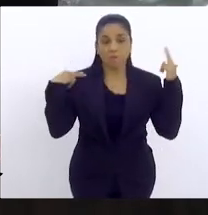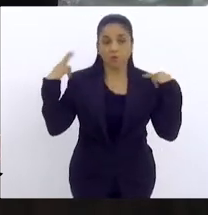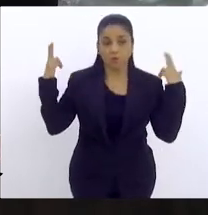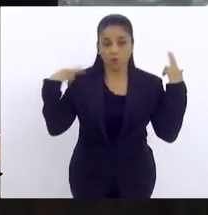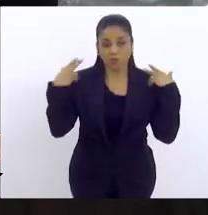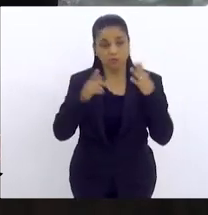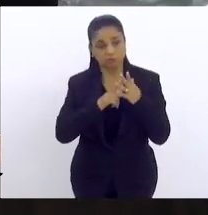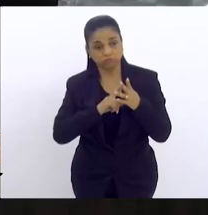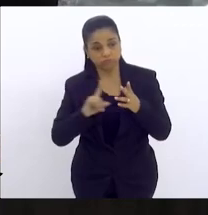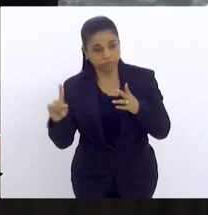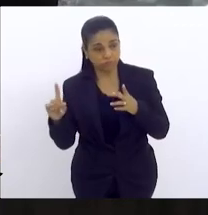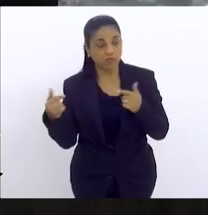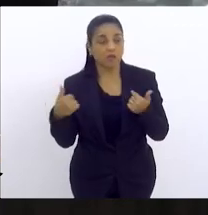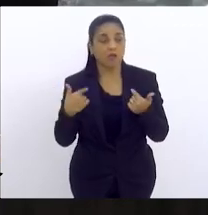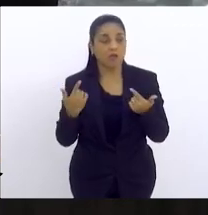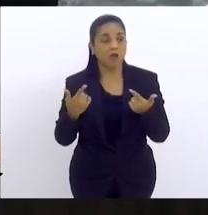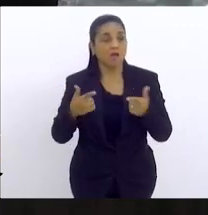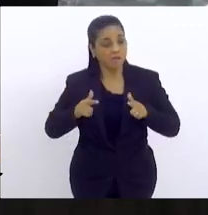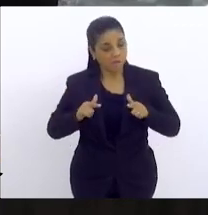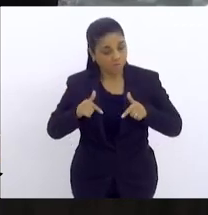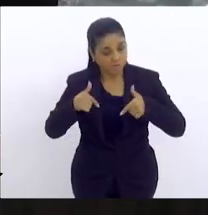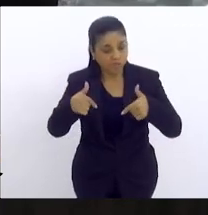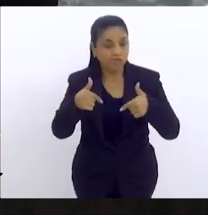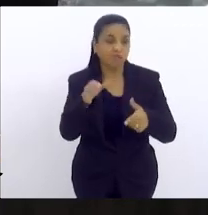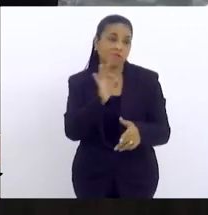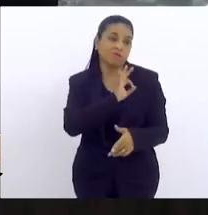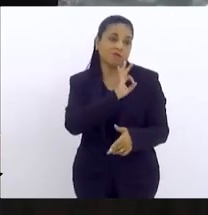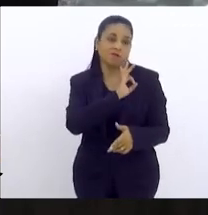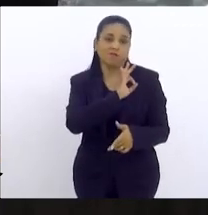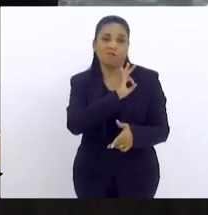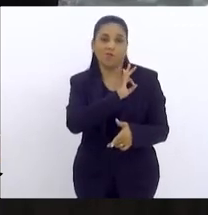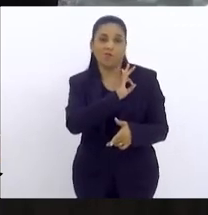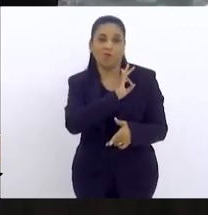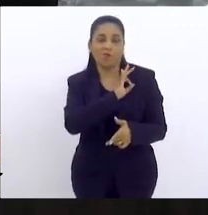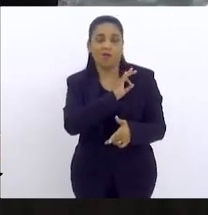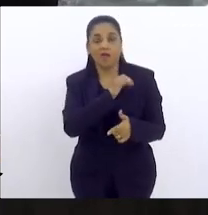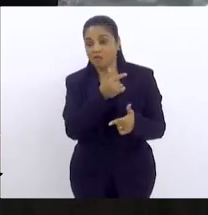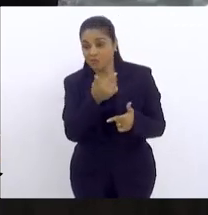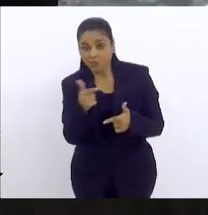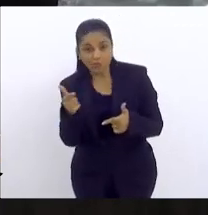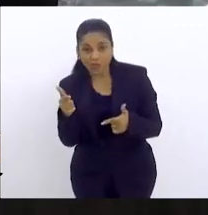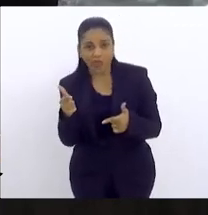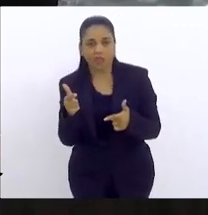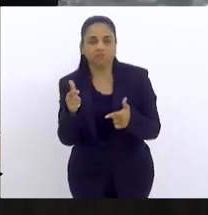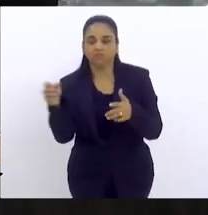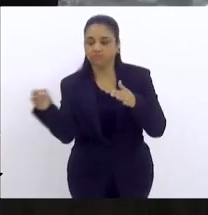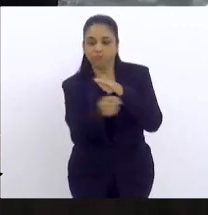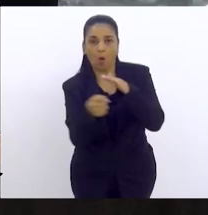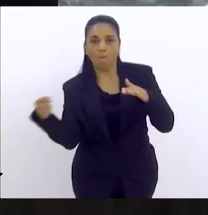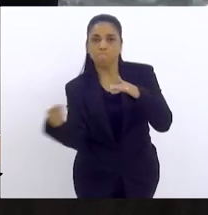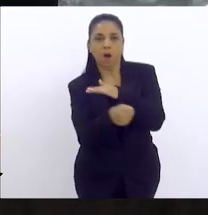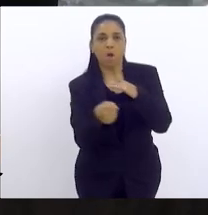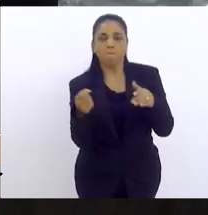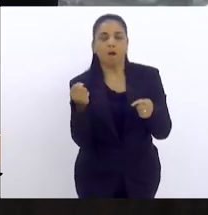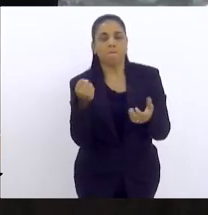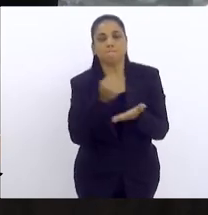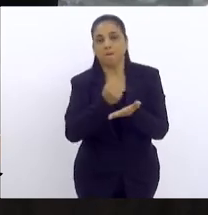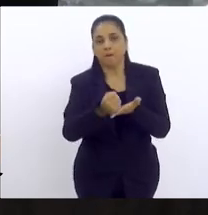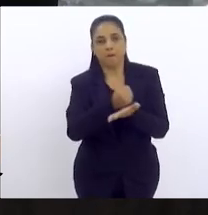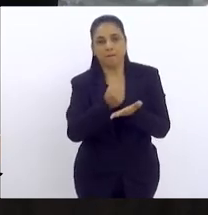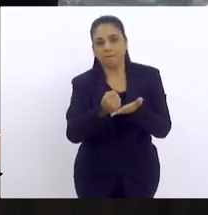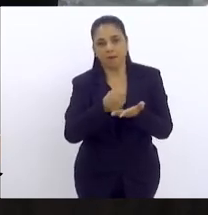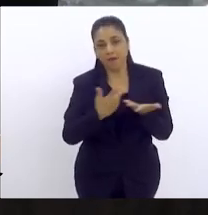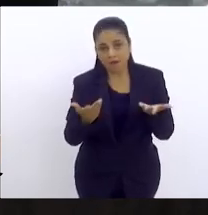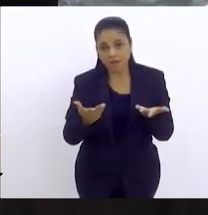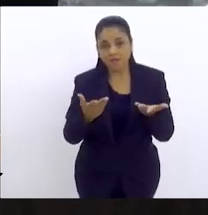E aí Os policiais tiveram que atuar a infelizmente nós não temos efetivo que esse seria o ideal Senão nós estaríamos ocupando tudo